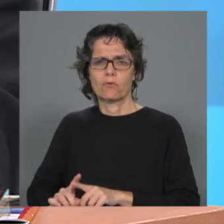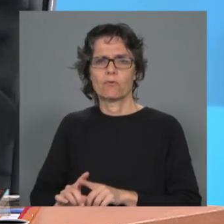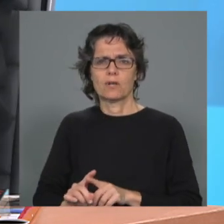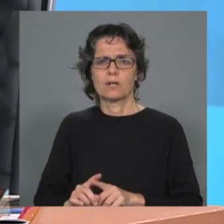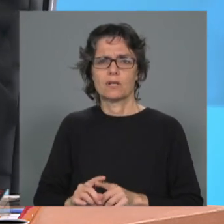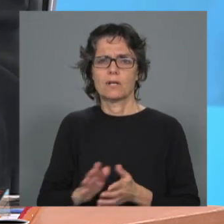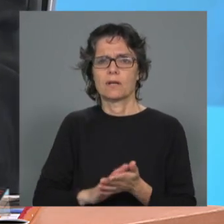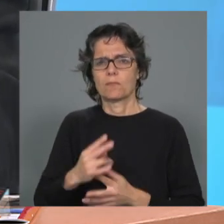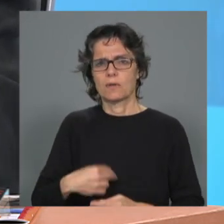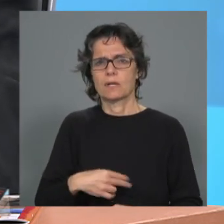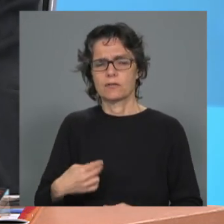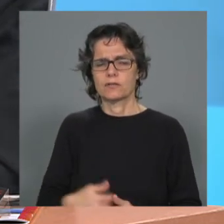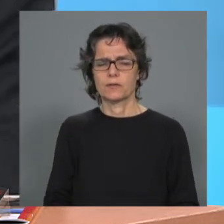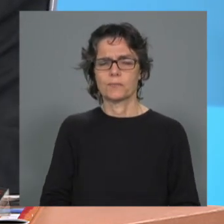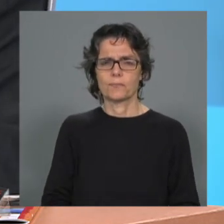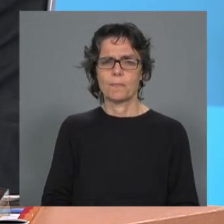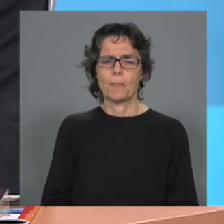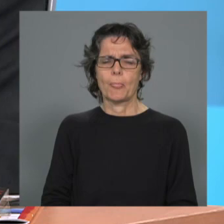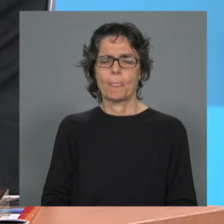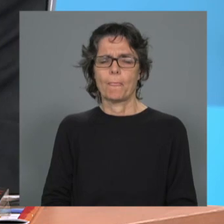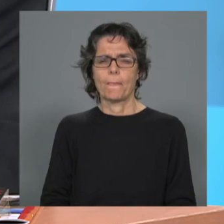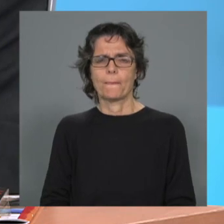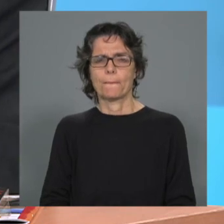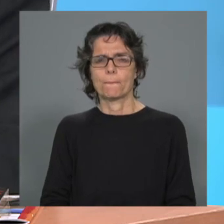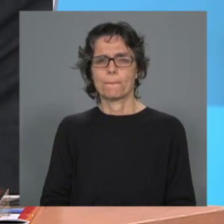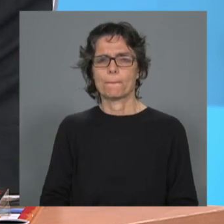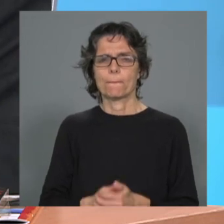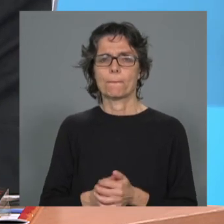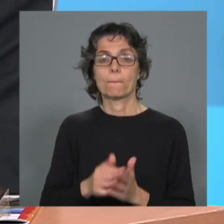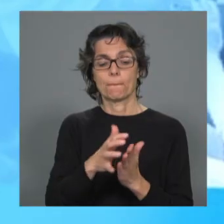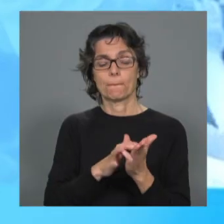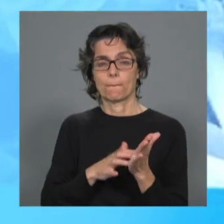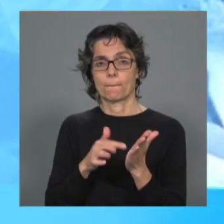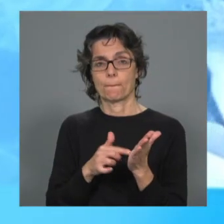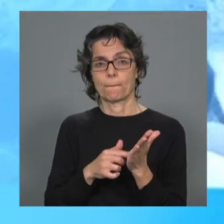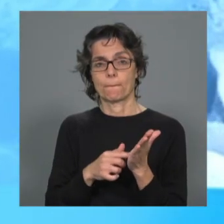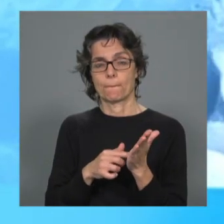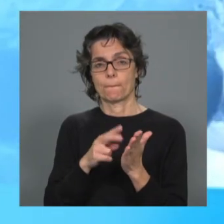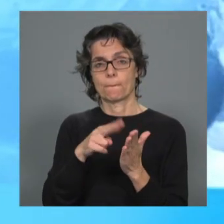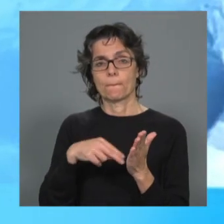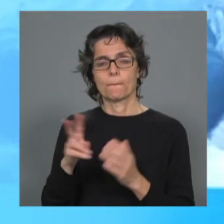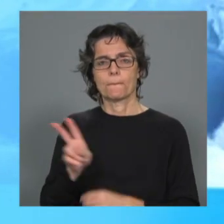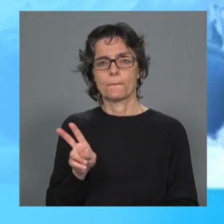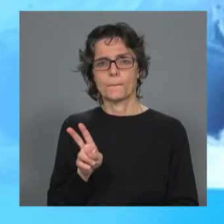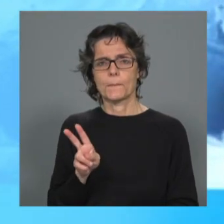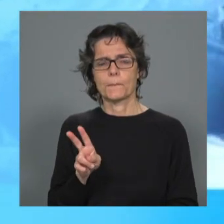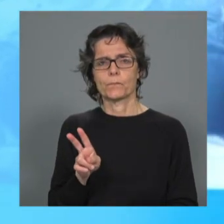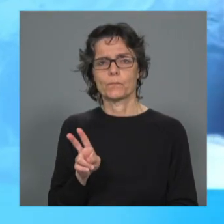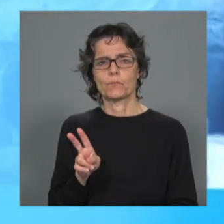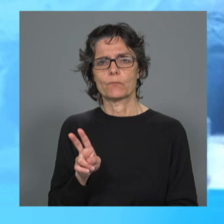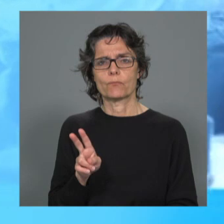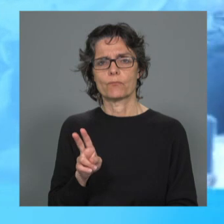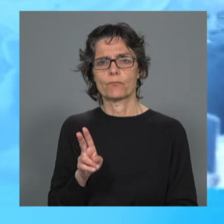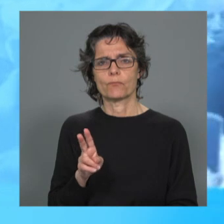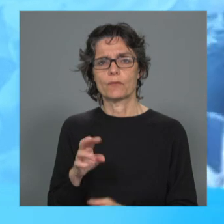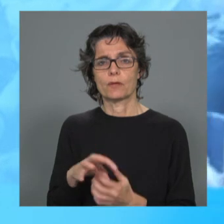Desde as primeiras etapas. E passamos ao texto da segunda leitura, que é do Apocalipse,